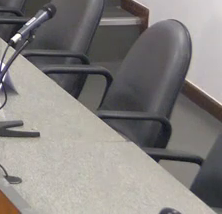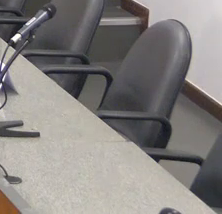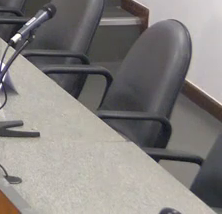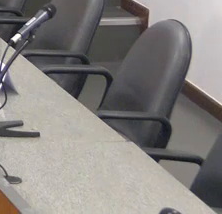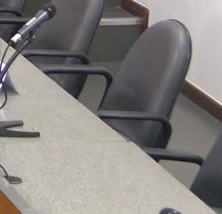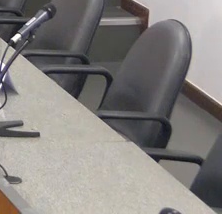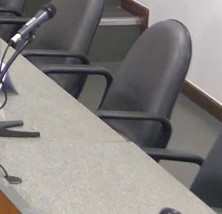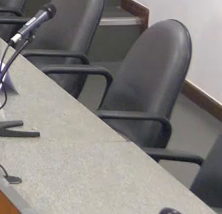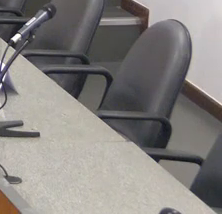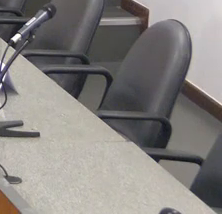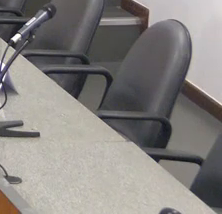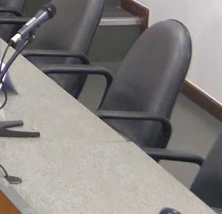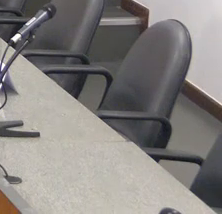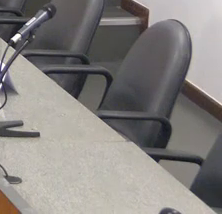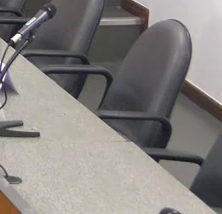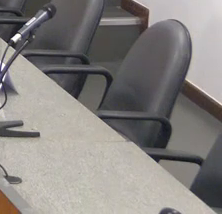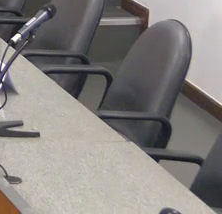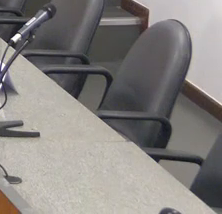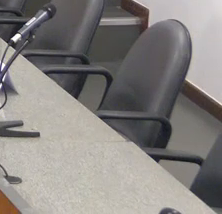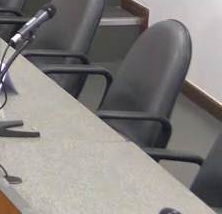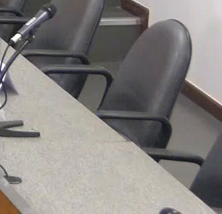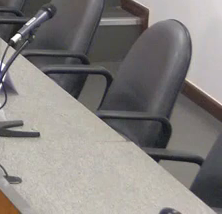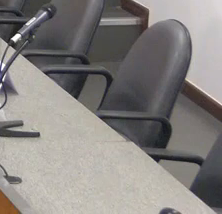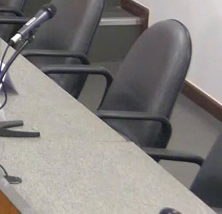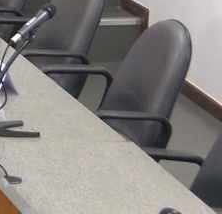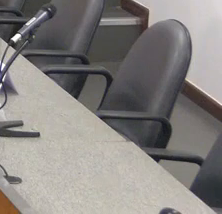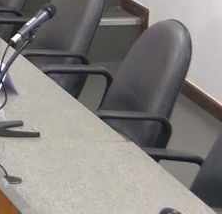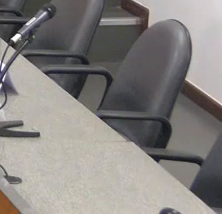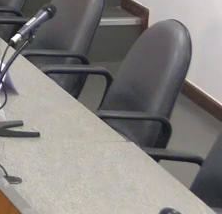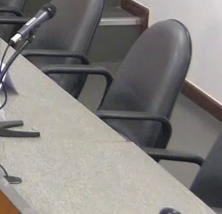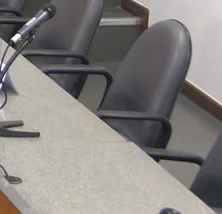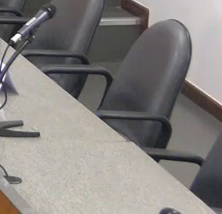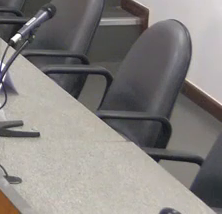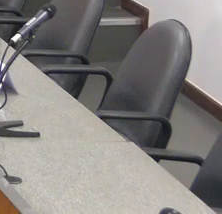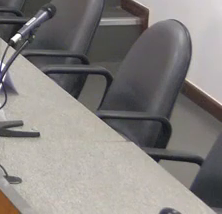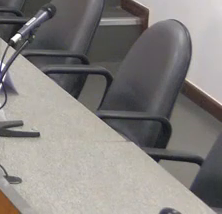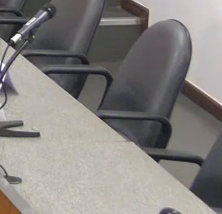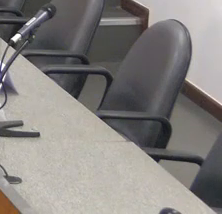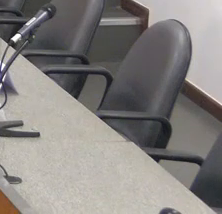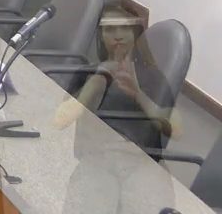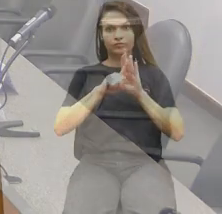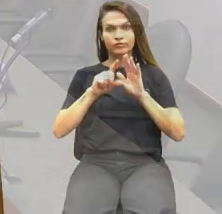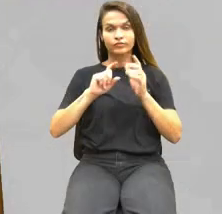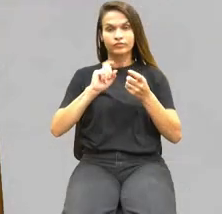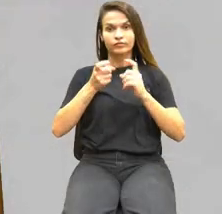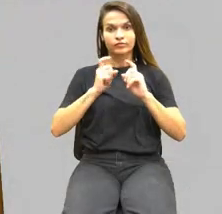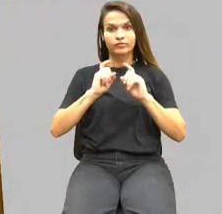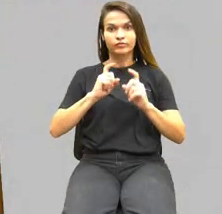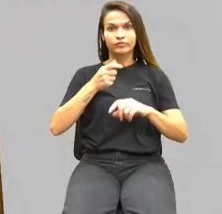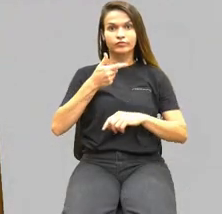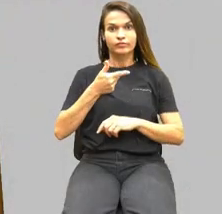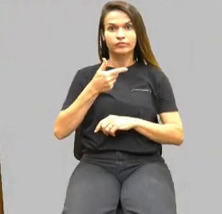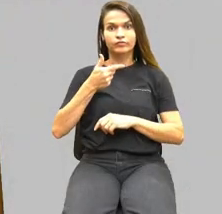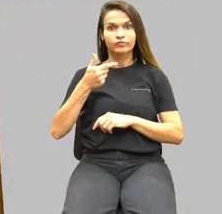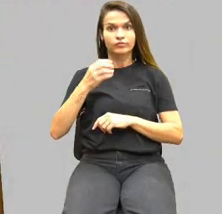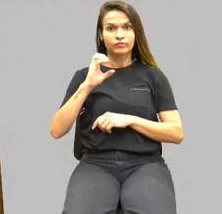e de Direitos Humanos da segunda sessão Legislativa ordinária da 20ª